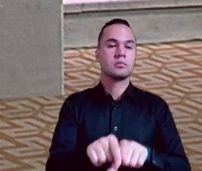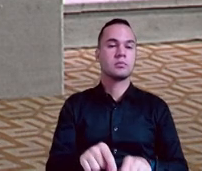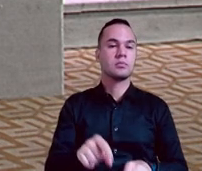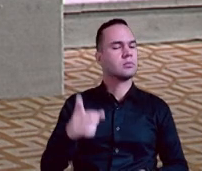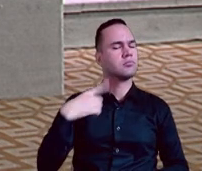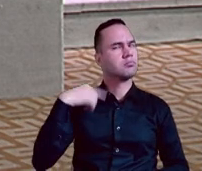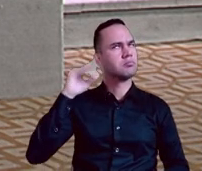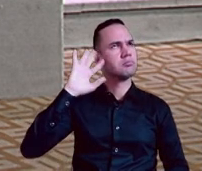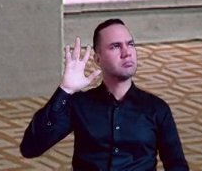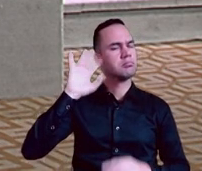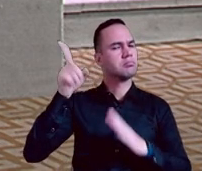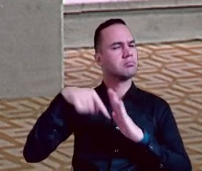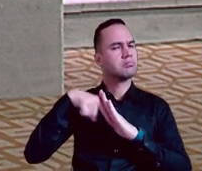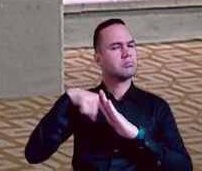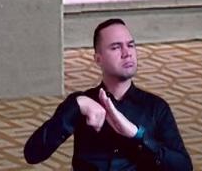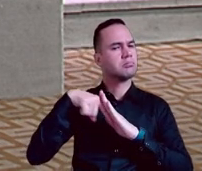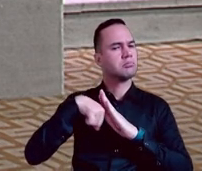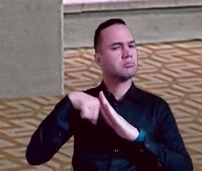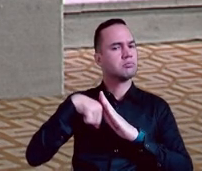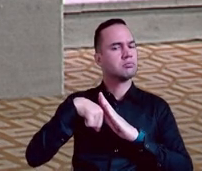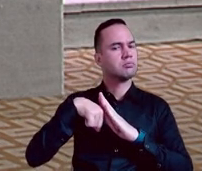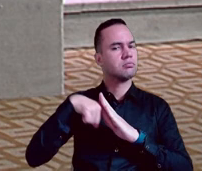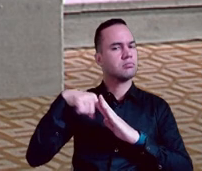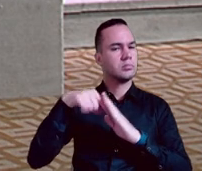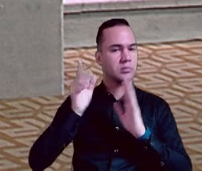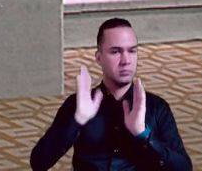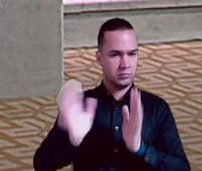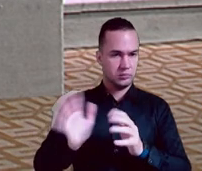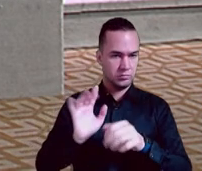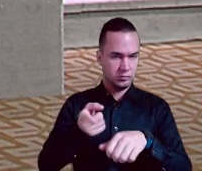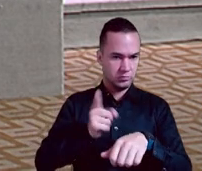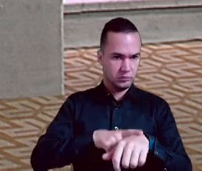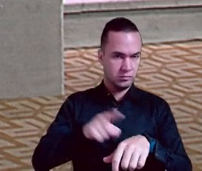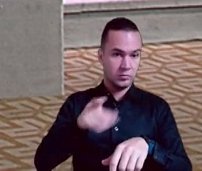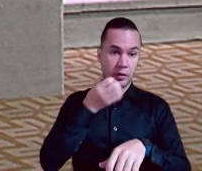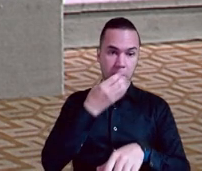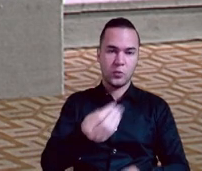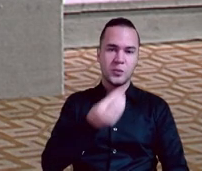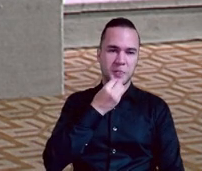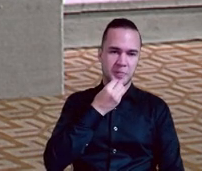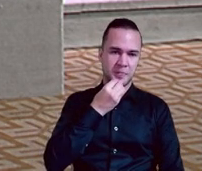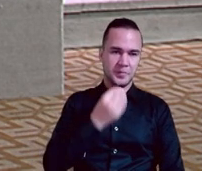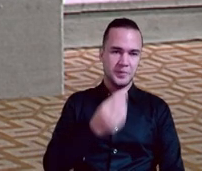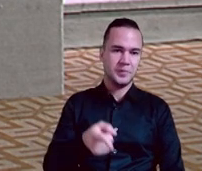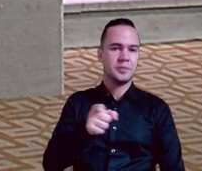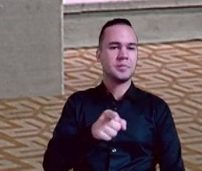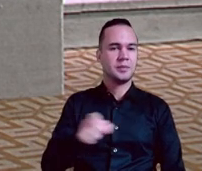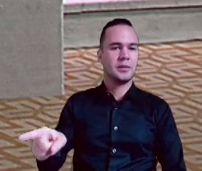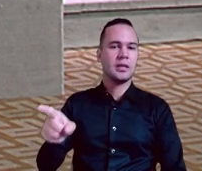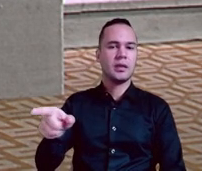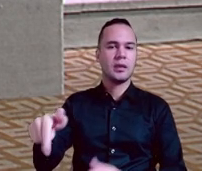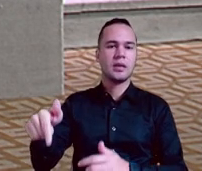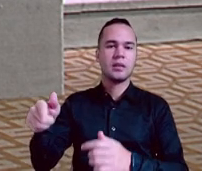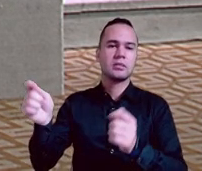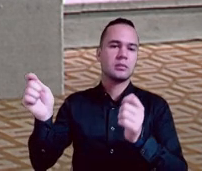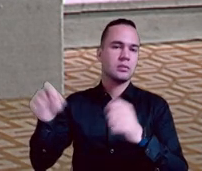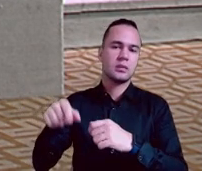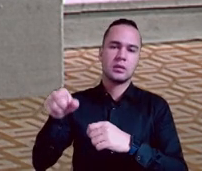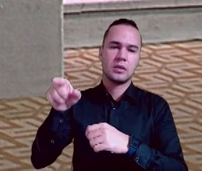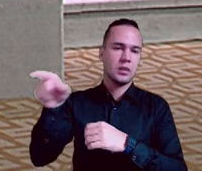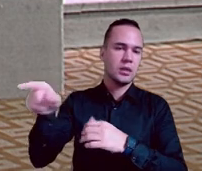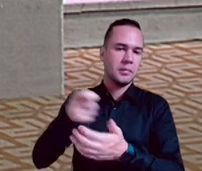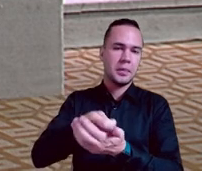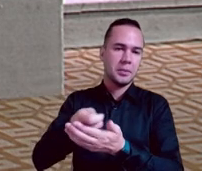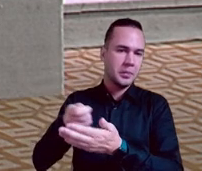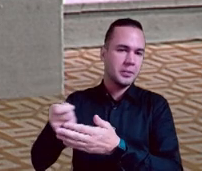né Será que já chegou a hora das boas oportunidades de formação do melhor vintage da história ou de um grande vintage